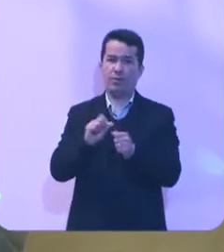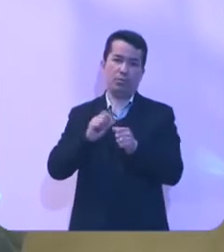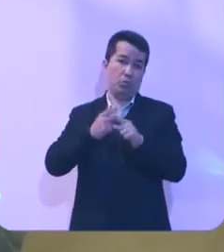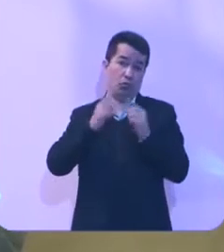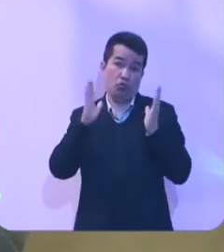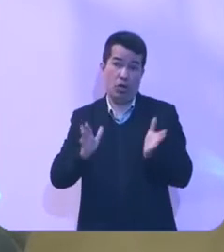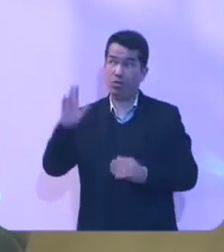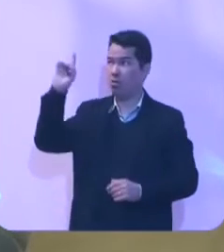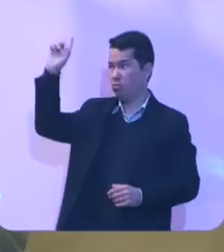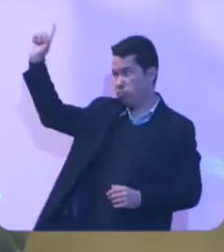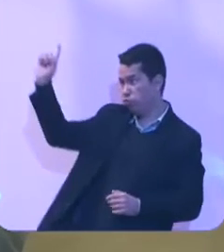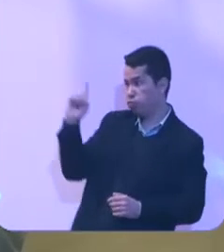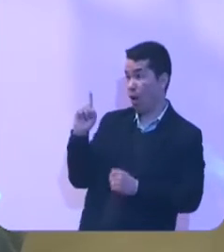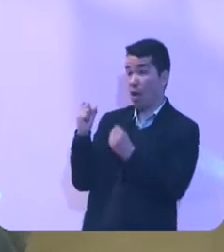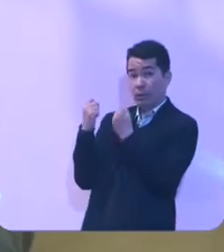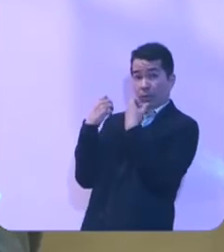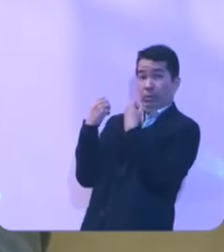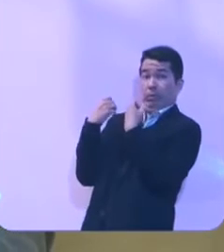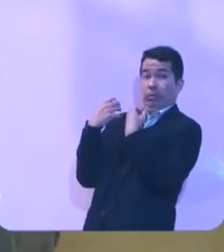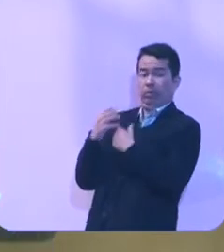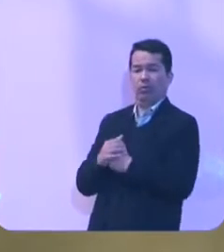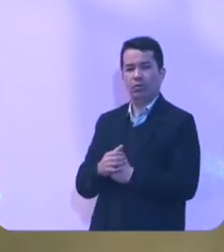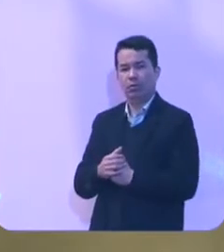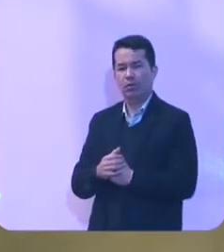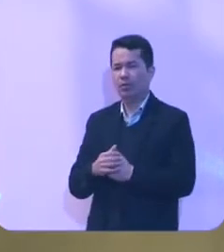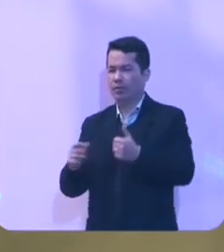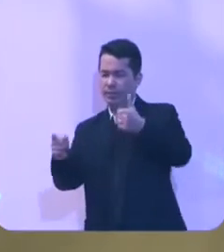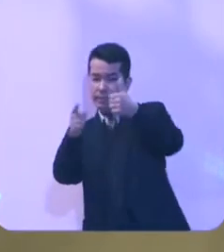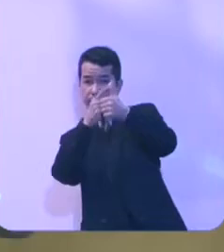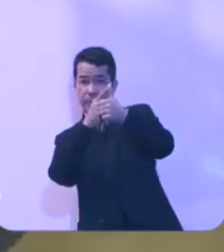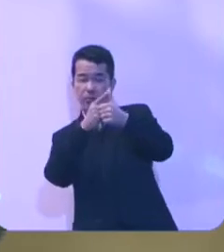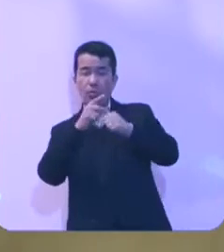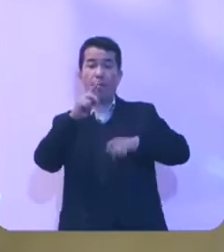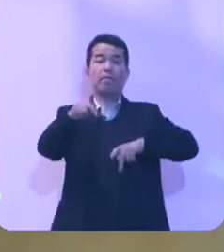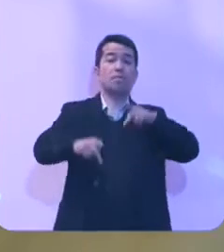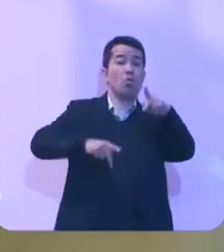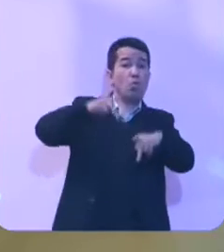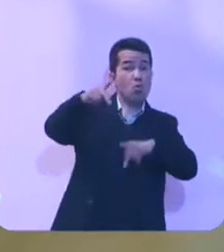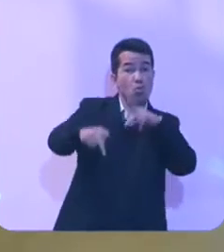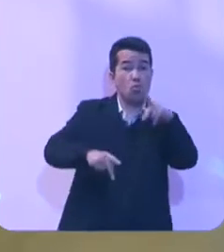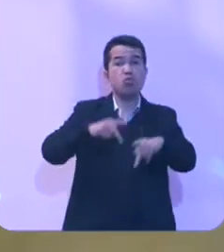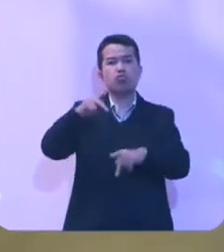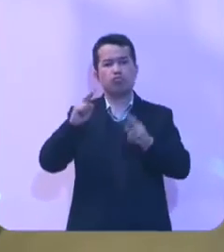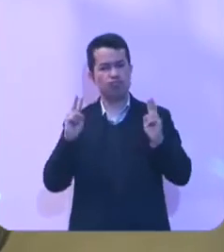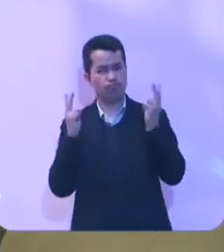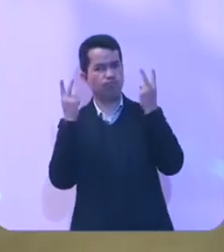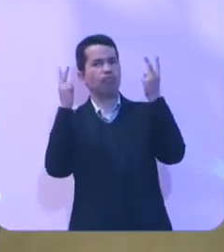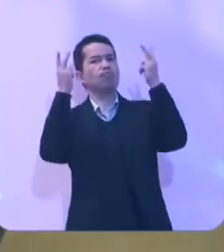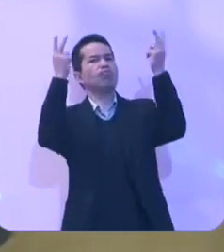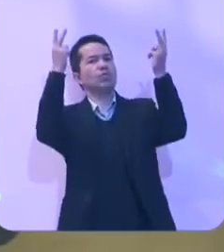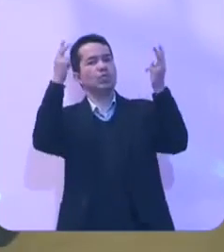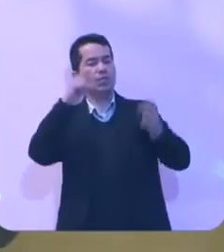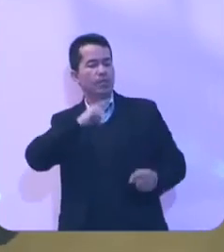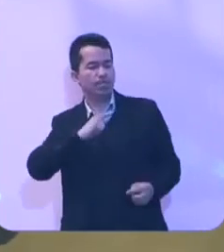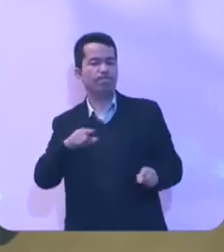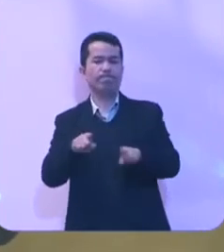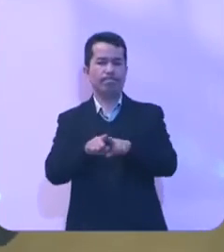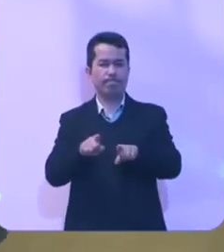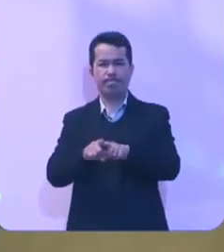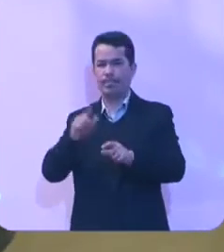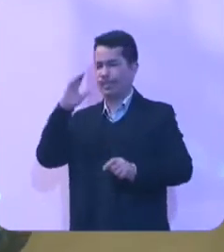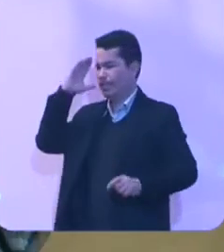atitude desse povo vitorioso, nessa primeira confirmação de fé, essa